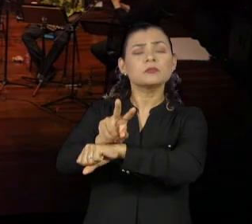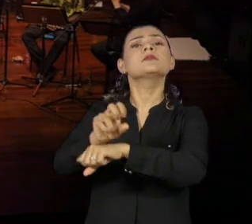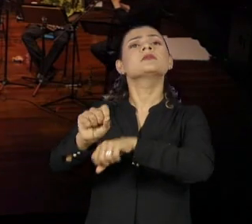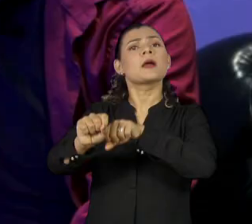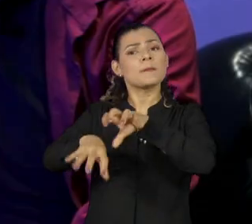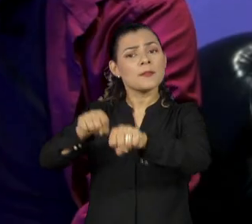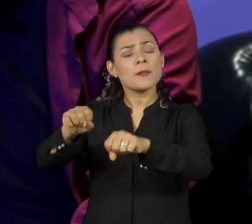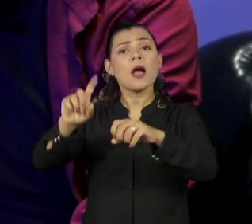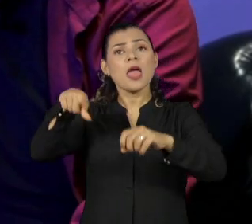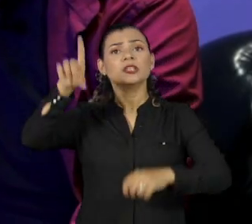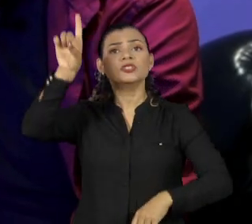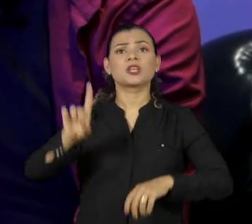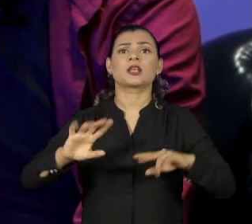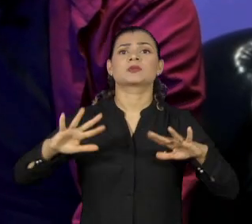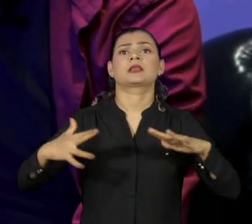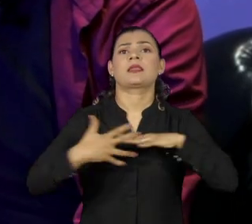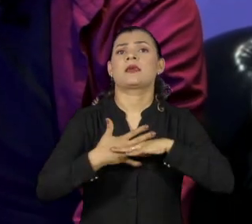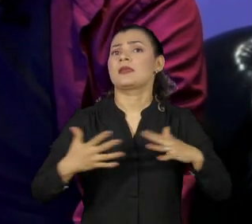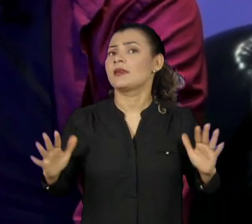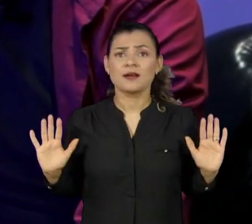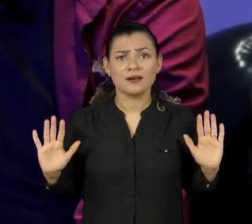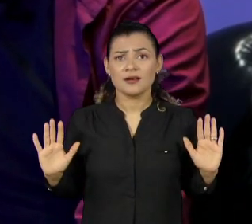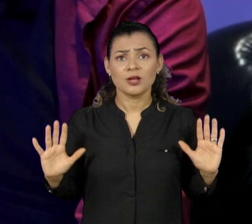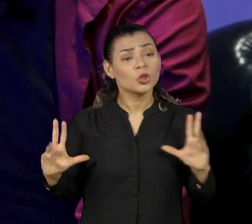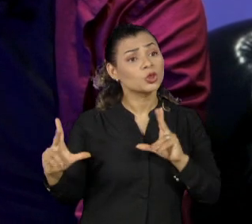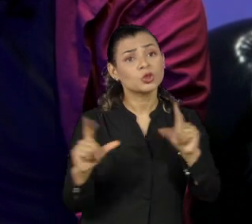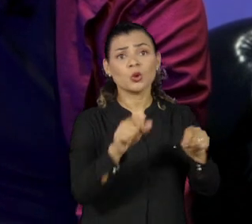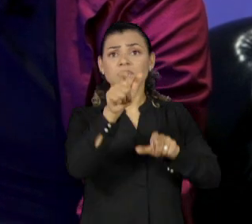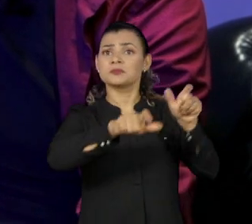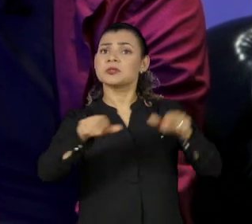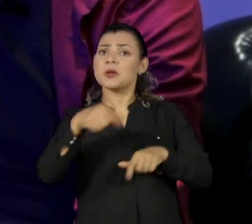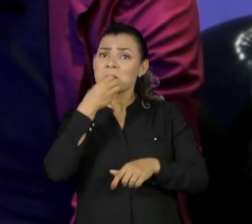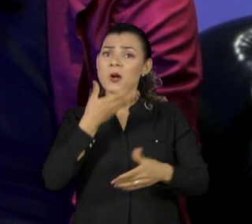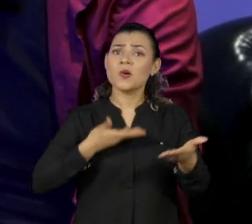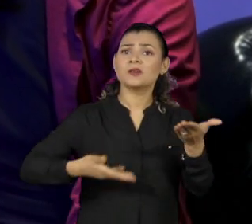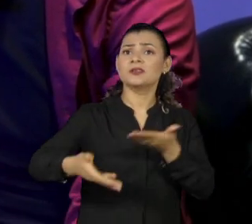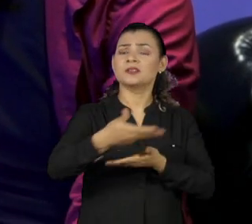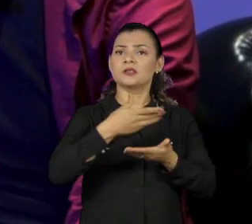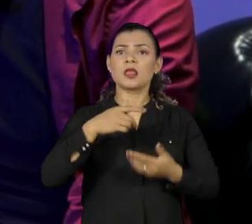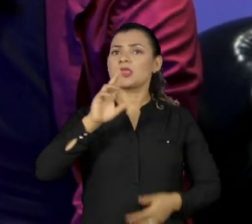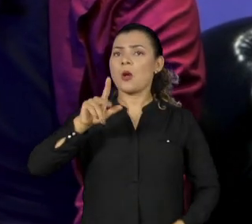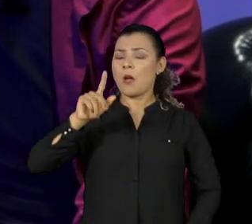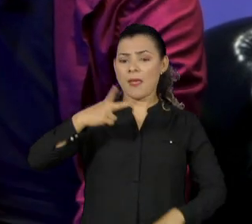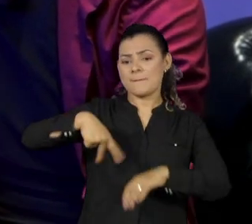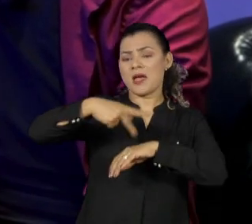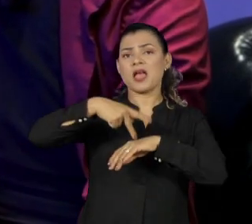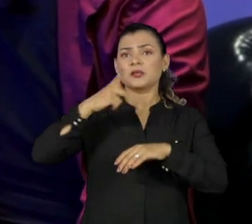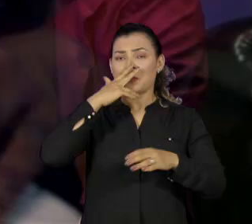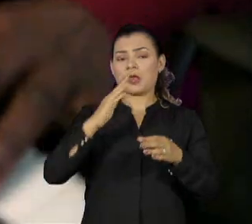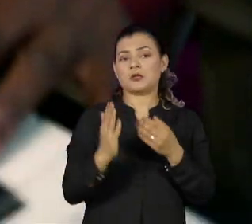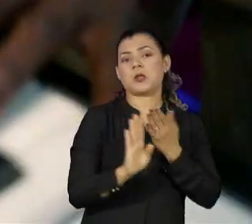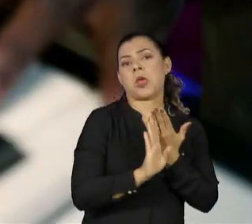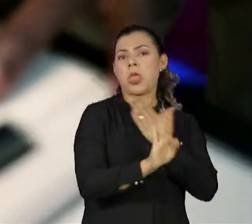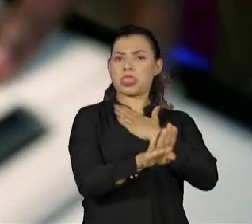de cidadania, de cidadão. Eu acho que todo mundo ganha, sabe? Não podemos ser um país ilhado,